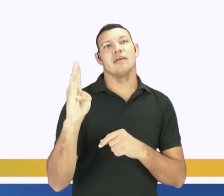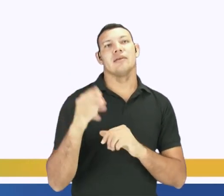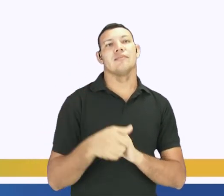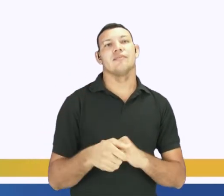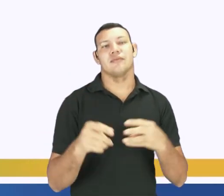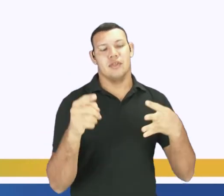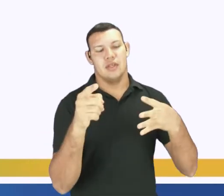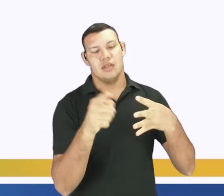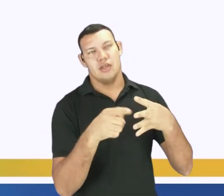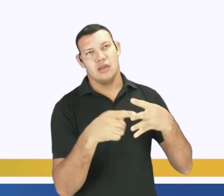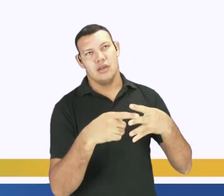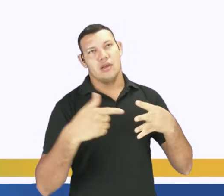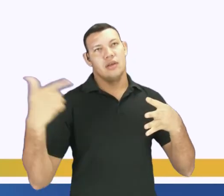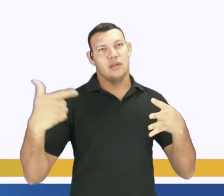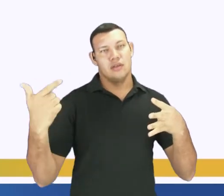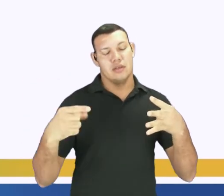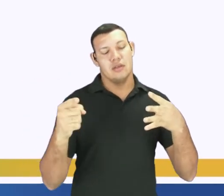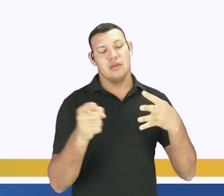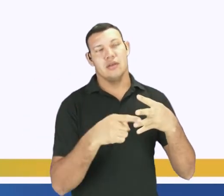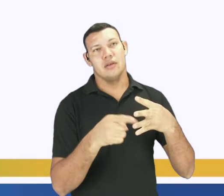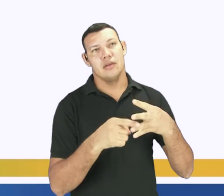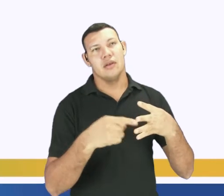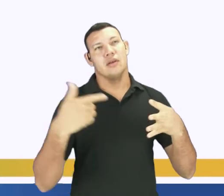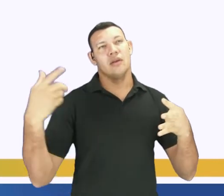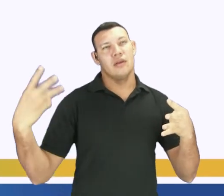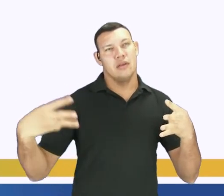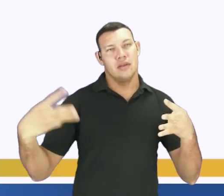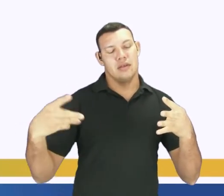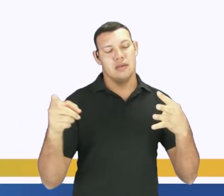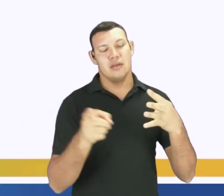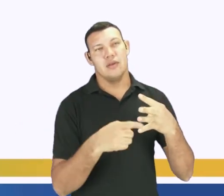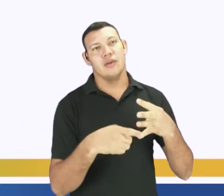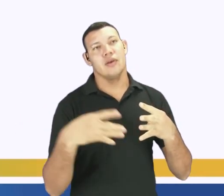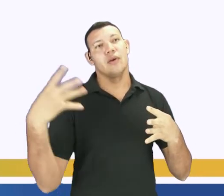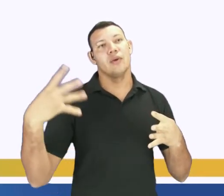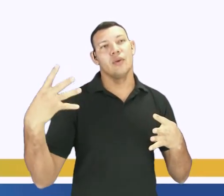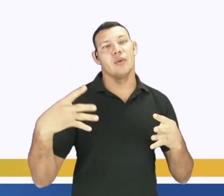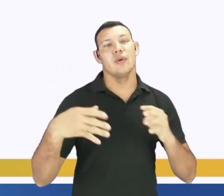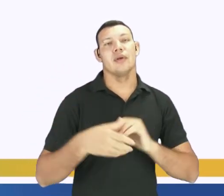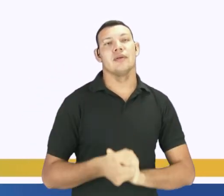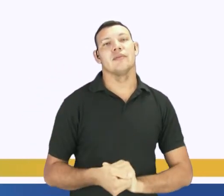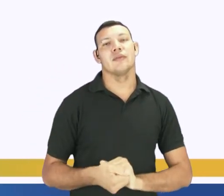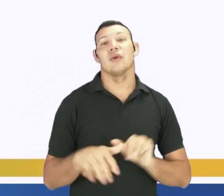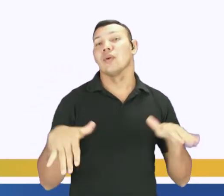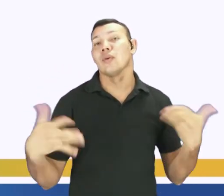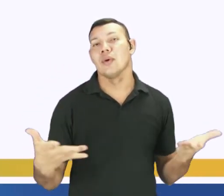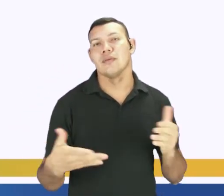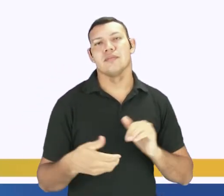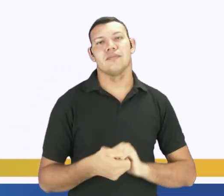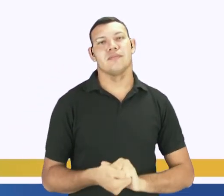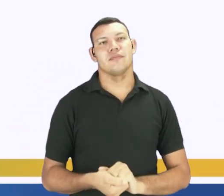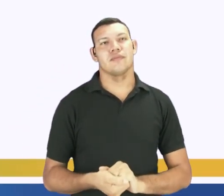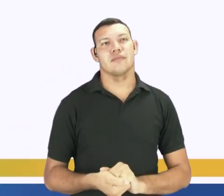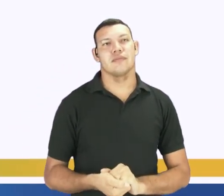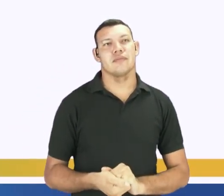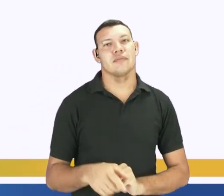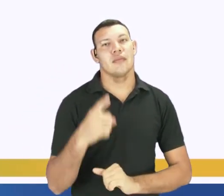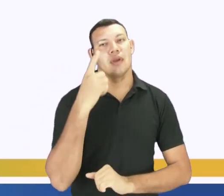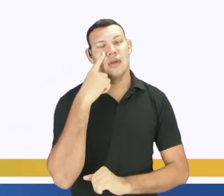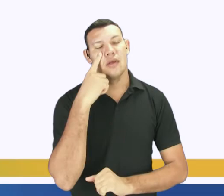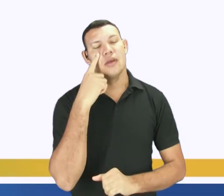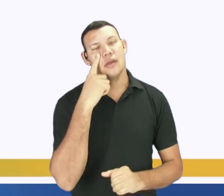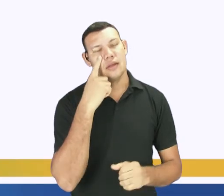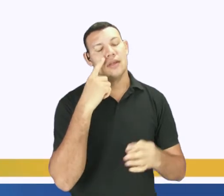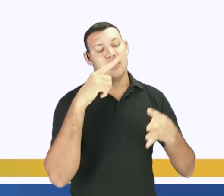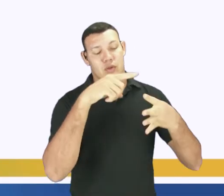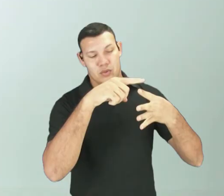1930 a 1955. Ou letra D, quarta fase, de 1955 a 2020. Como a gente viu, a gente teve 4